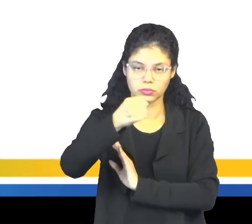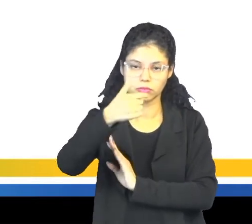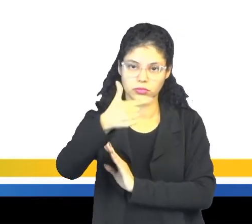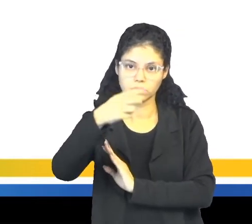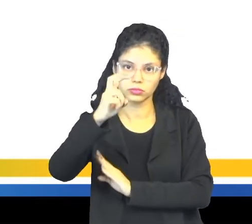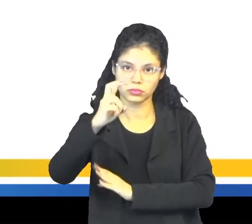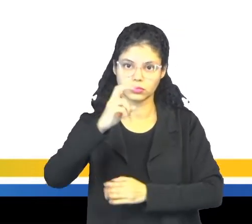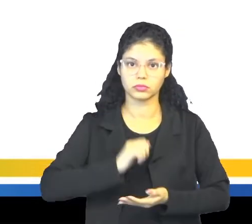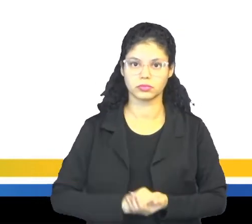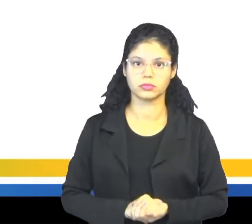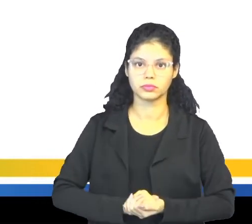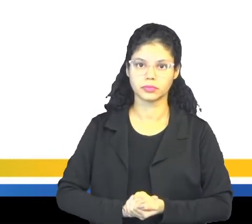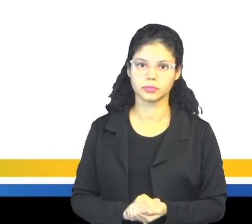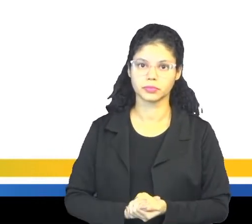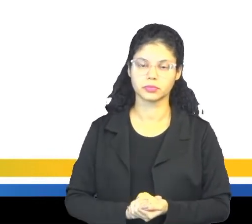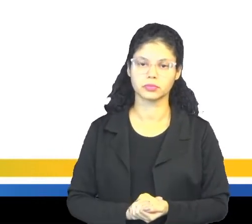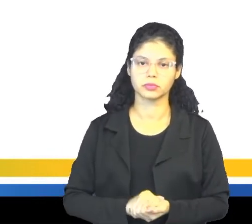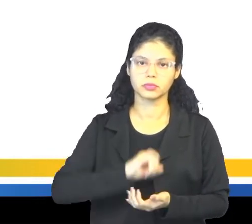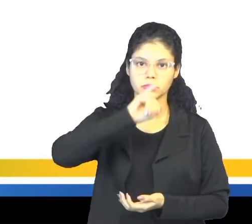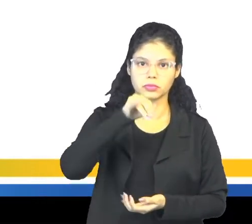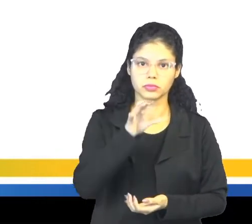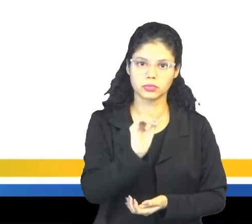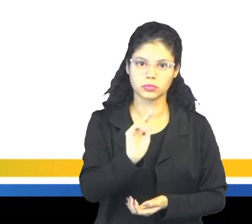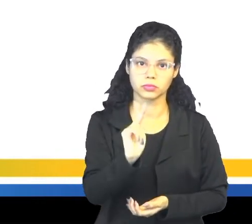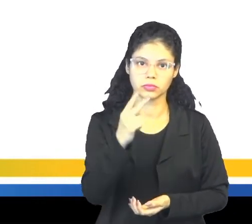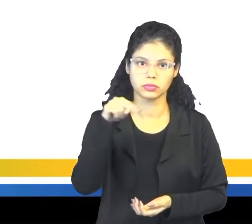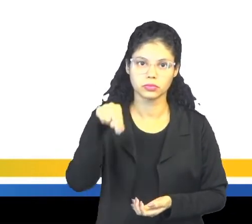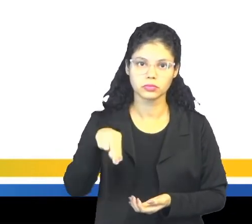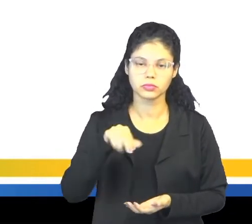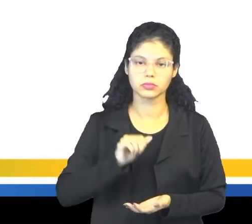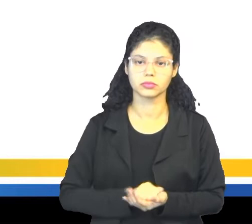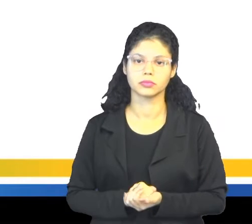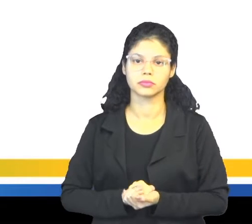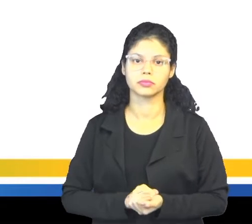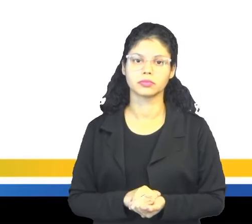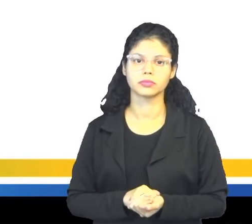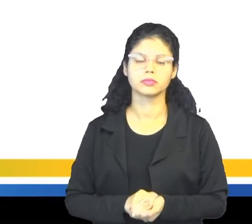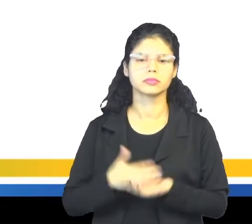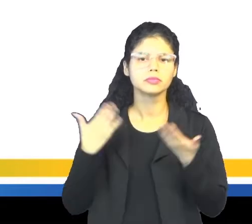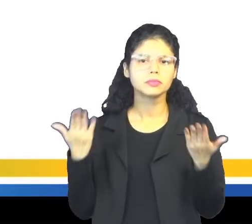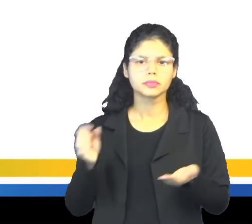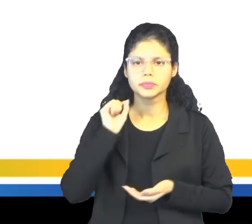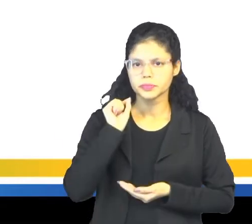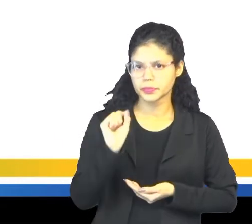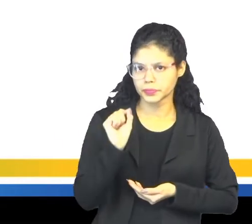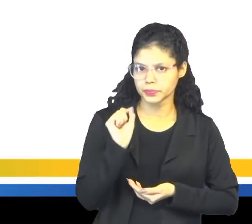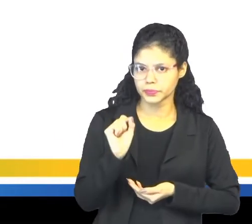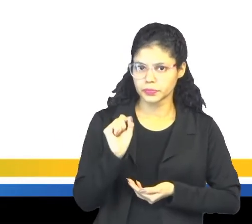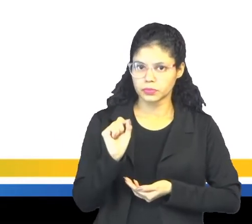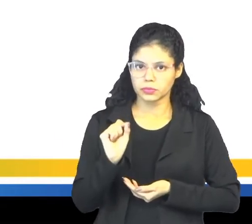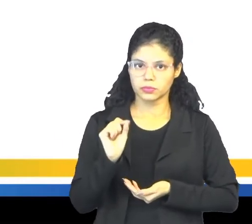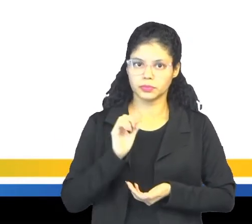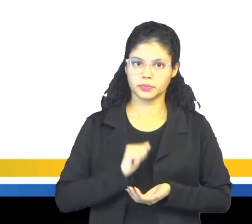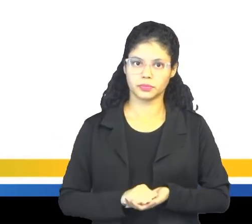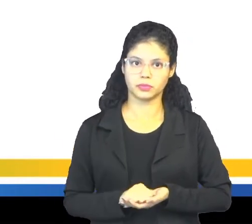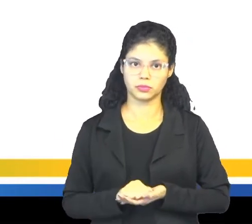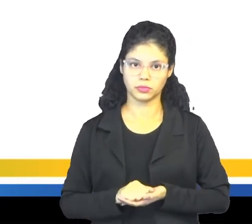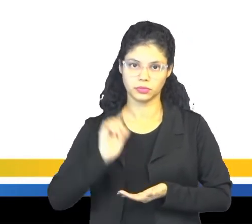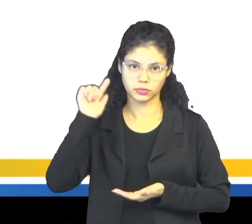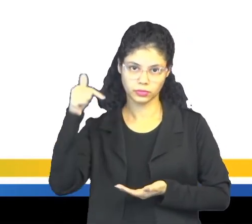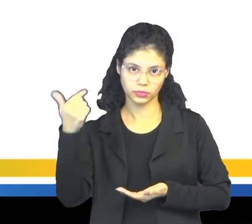e 1825 por John Ayrton Paris. O que é esse taumatrópio?